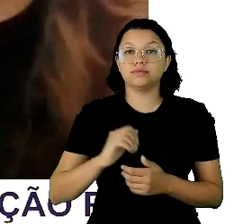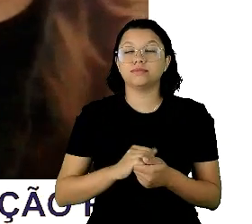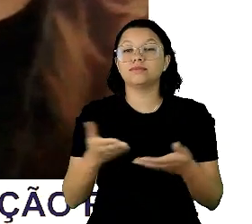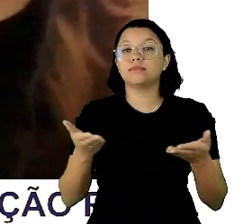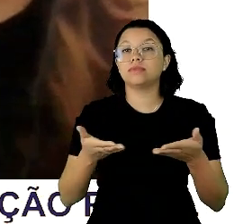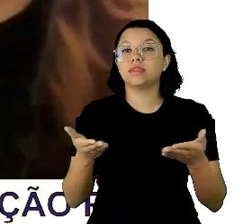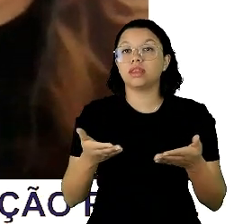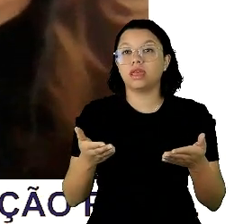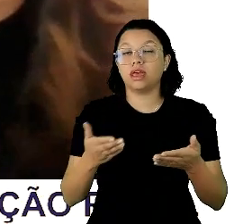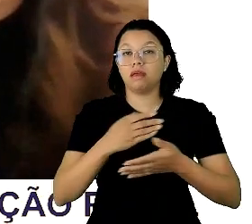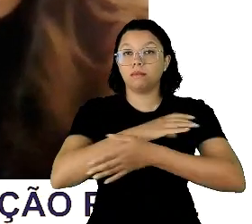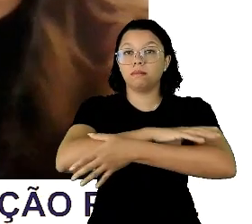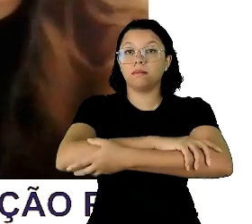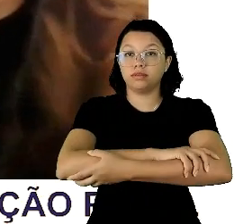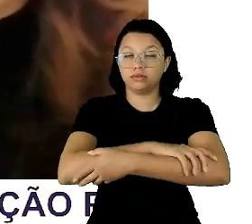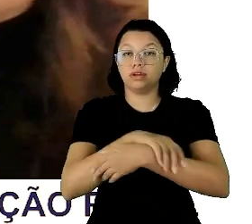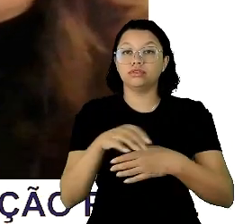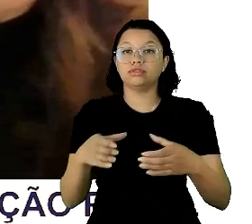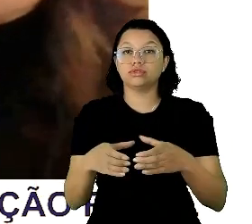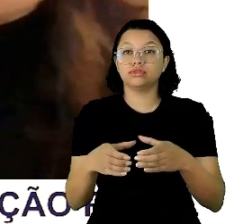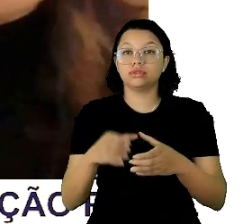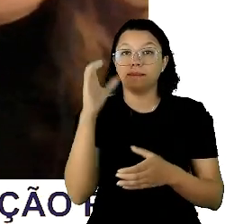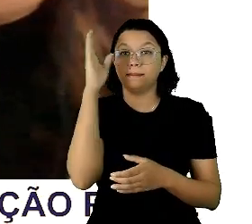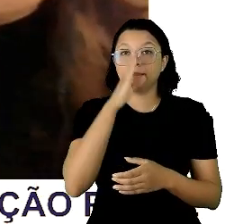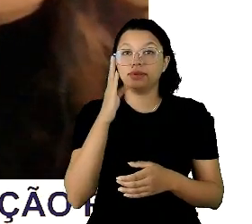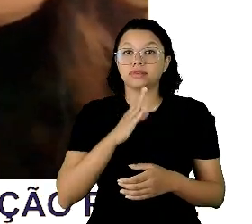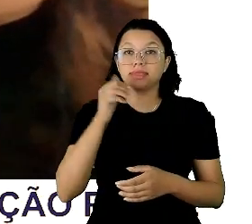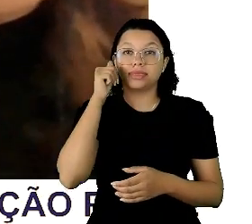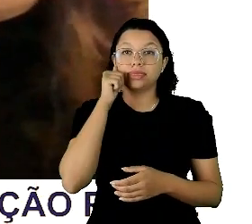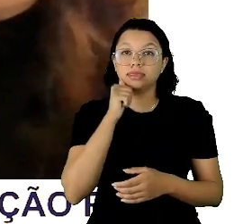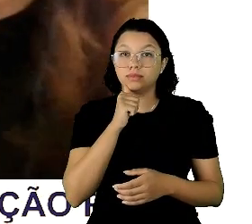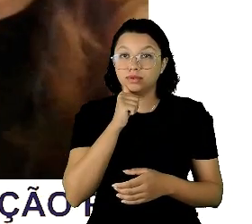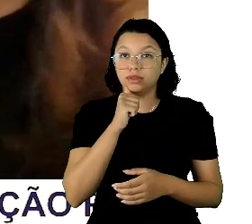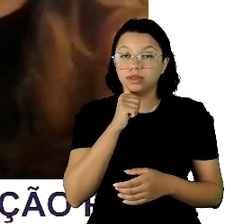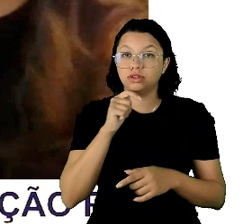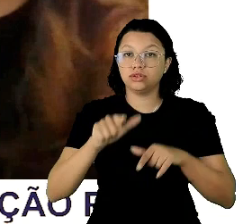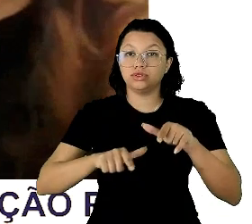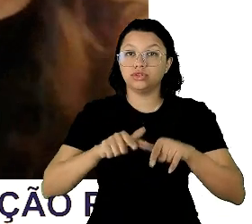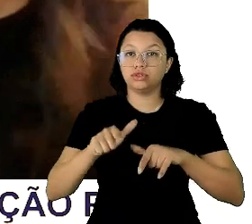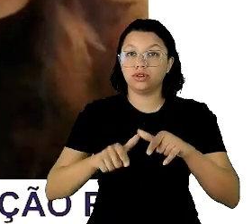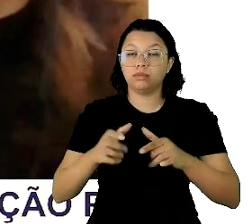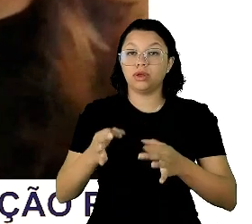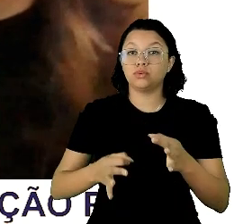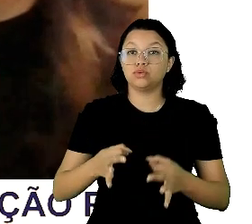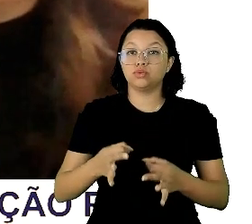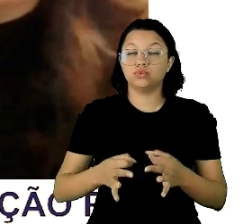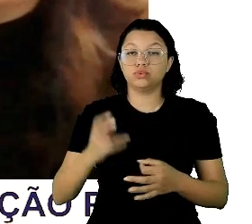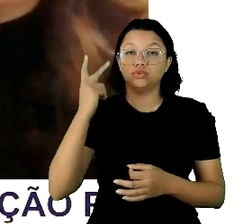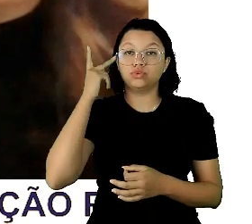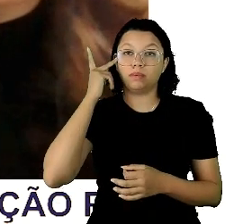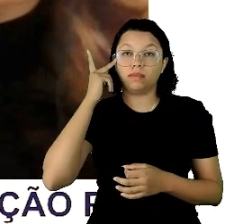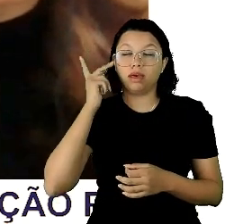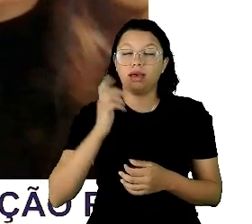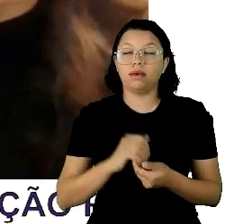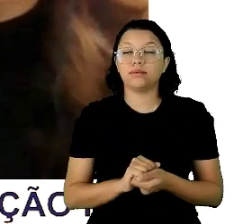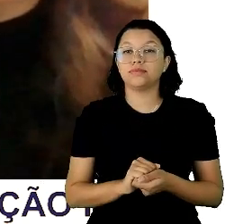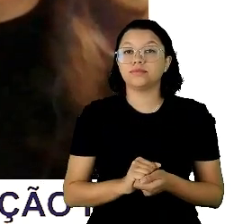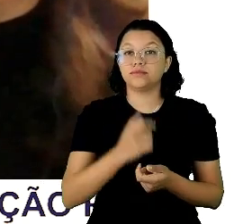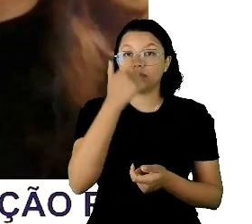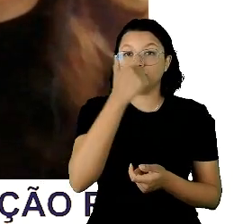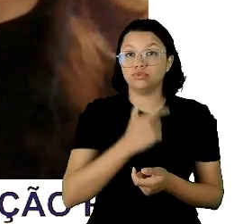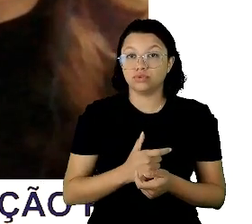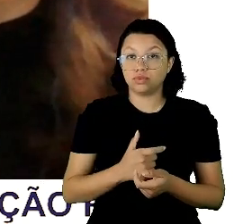em parceria com a Associação Brasileira das Mulheres de Carreira Jurídica de São Paulo. Eu sou